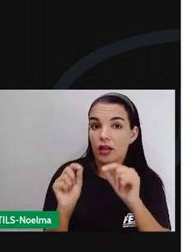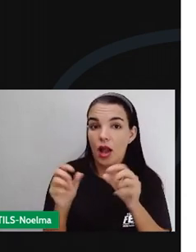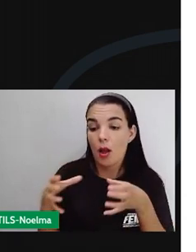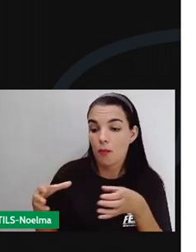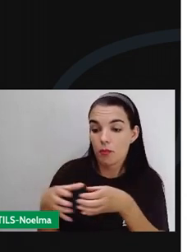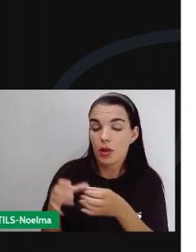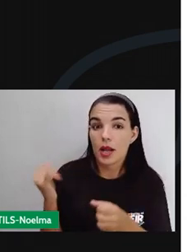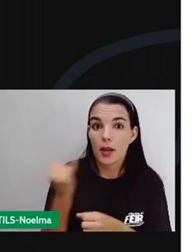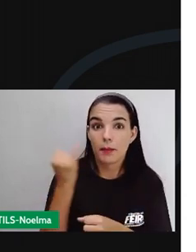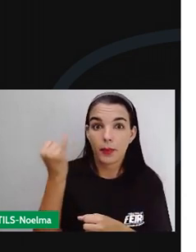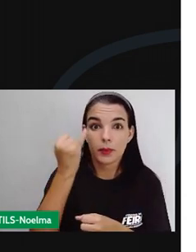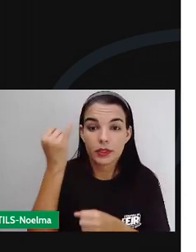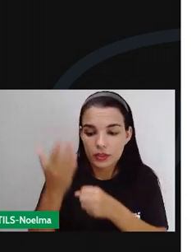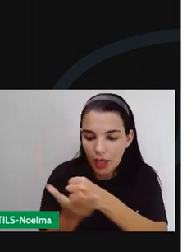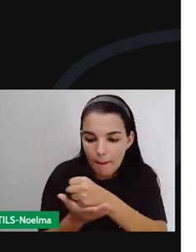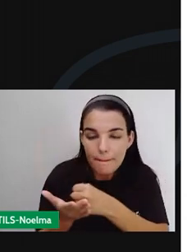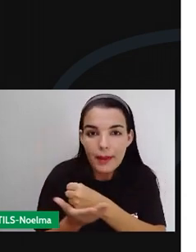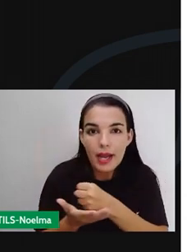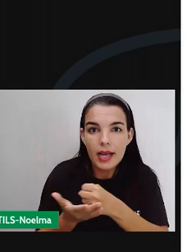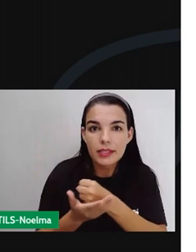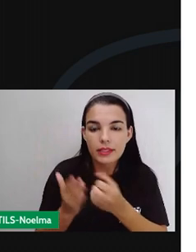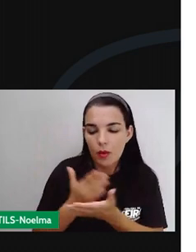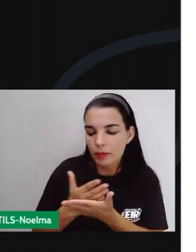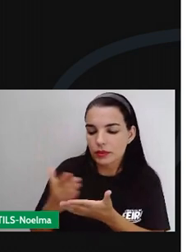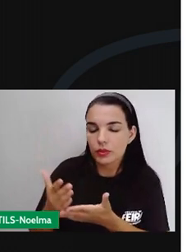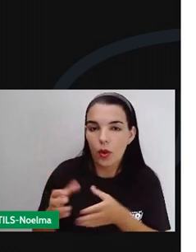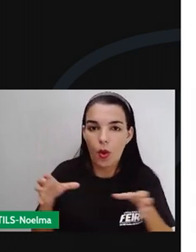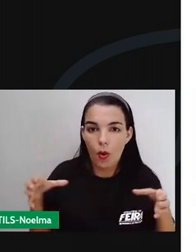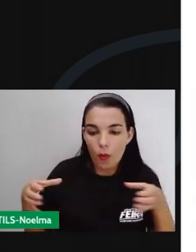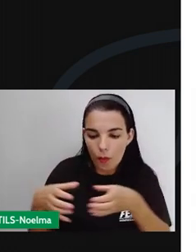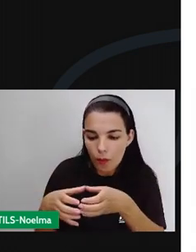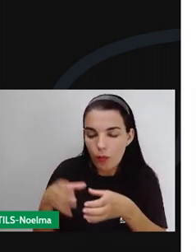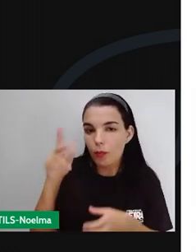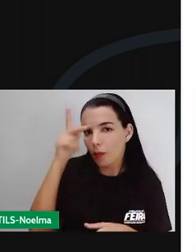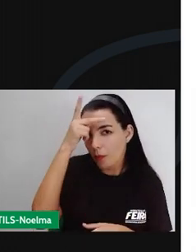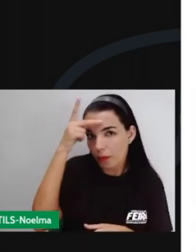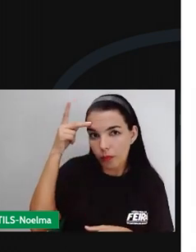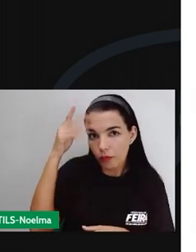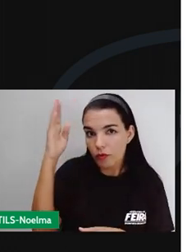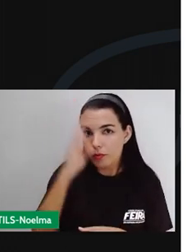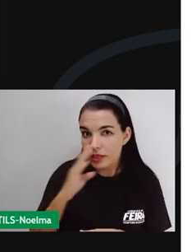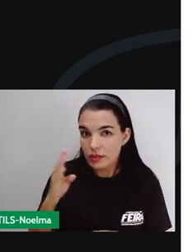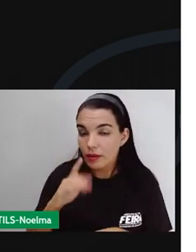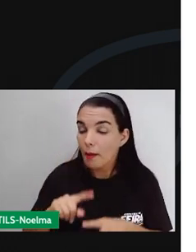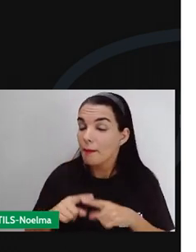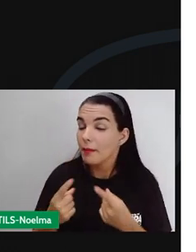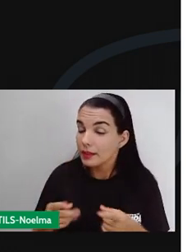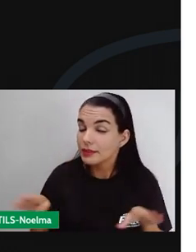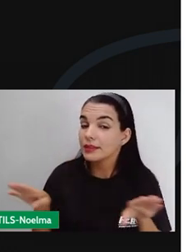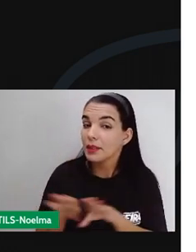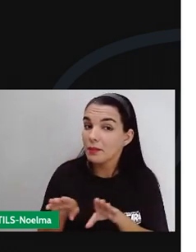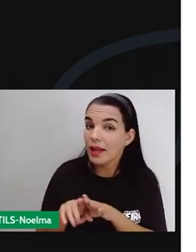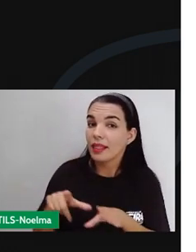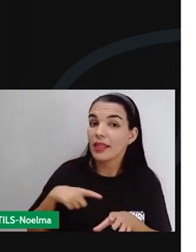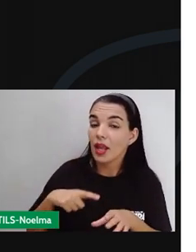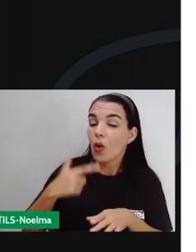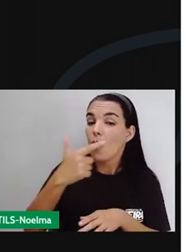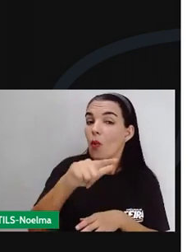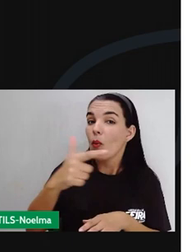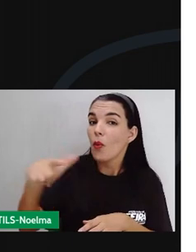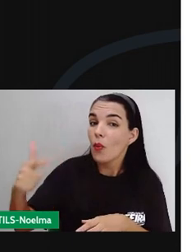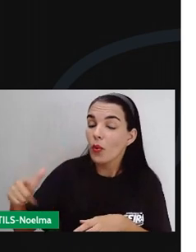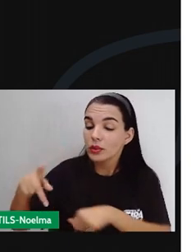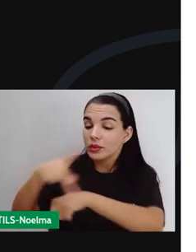formado inicialmente o povo brasileiro, atualmente somos o resultado de outras migrações também, como, por